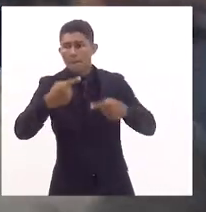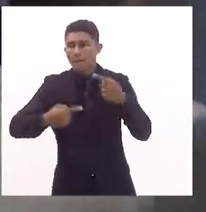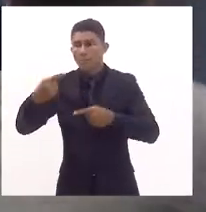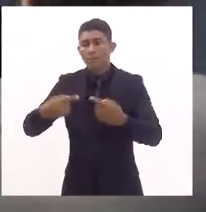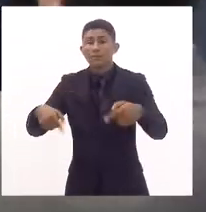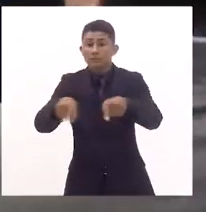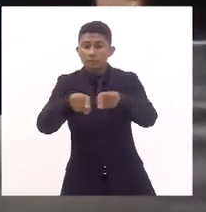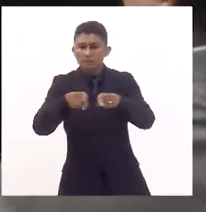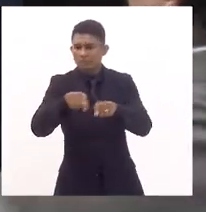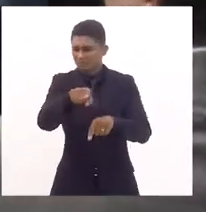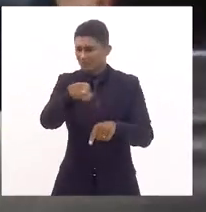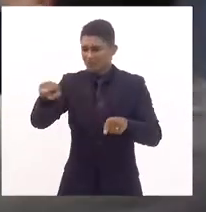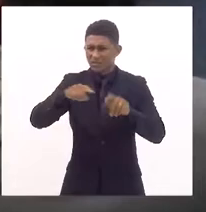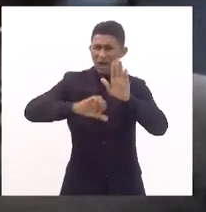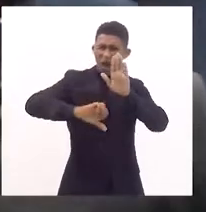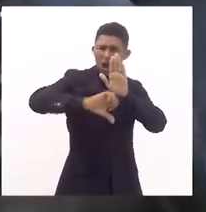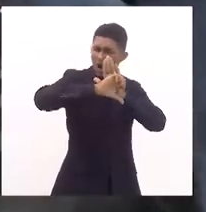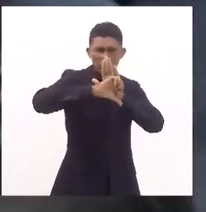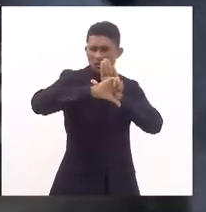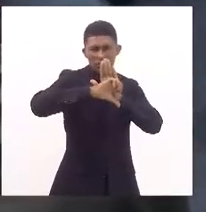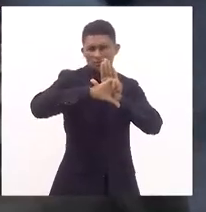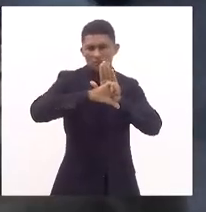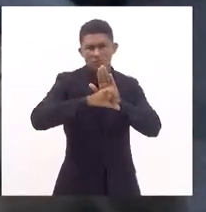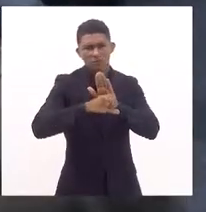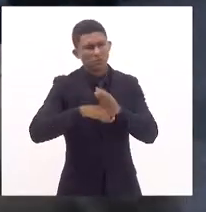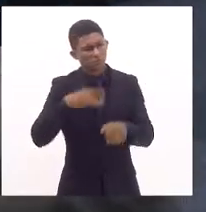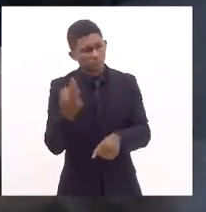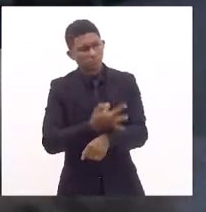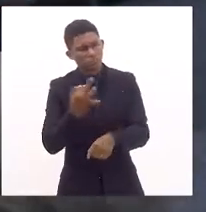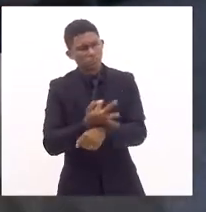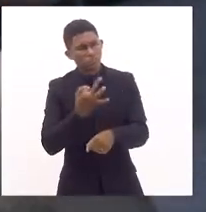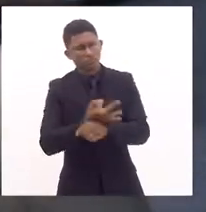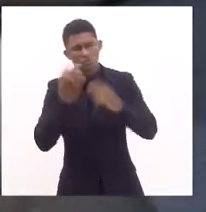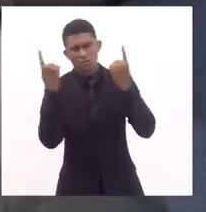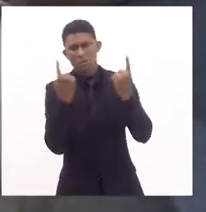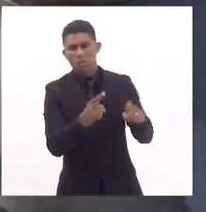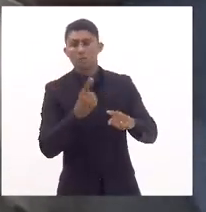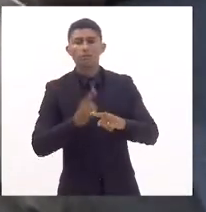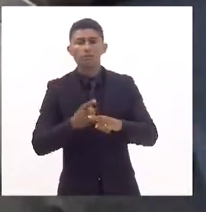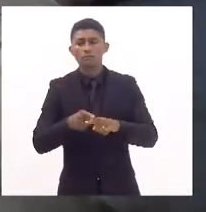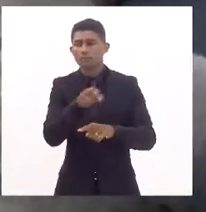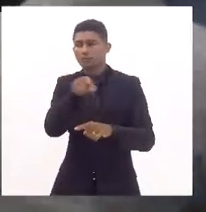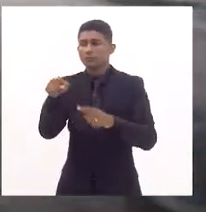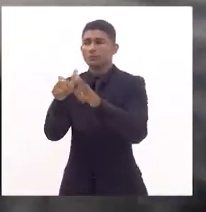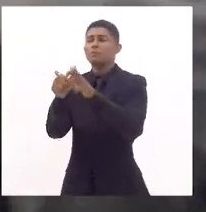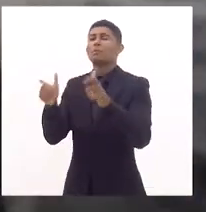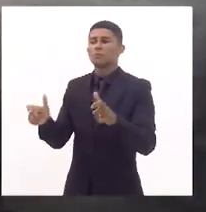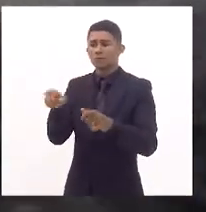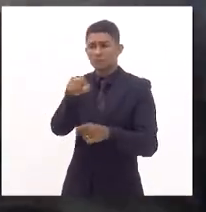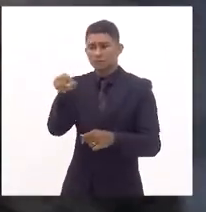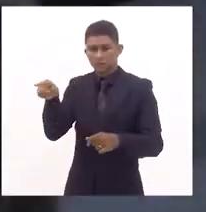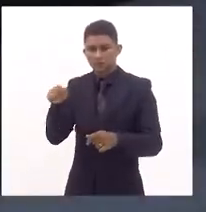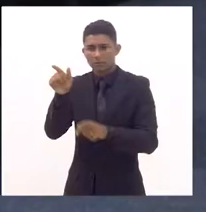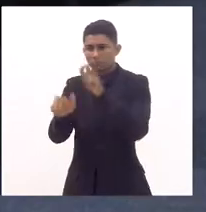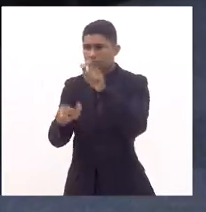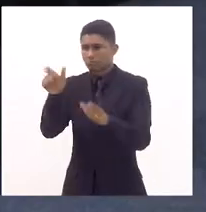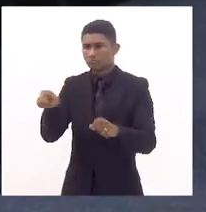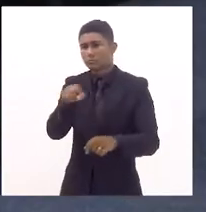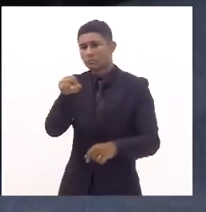a criminalização, Valdec, porque, principalmente, a maioria desses catadores